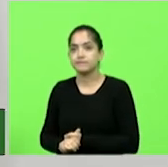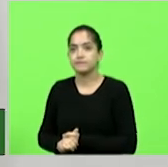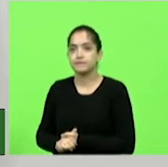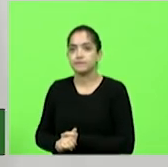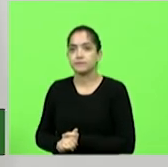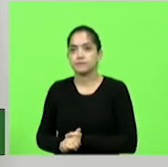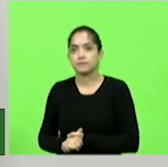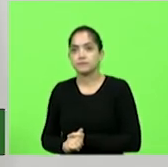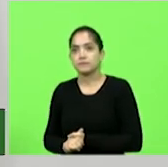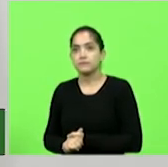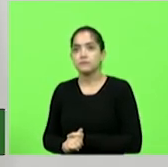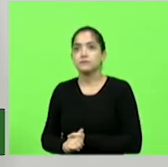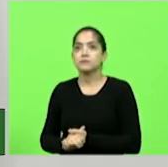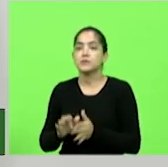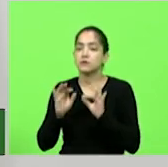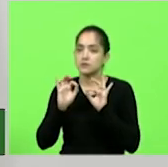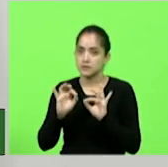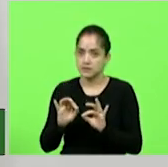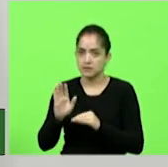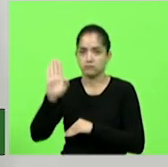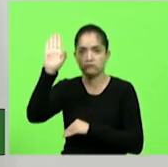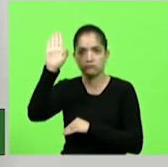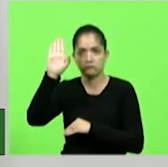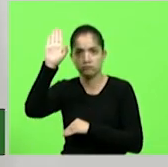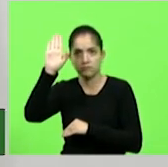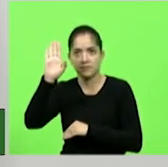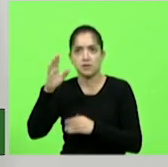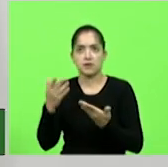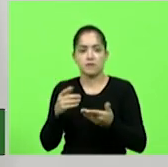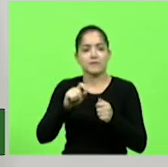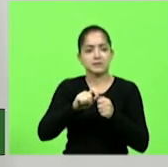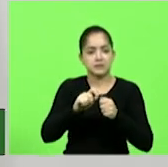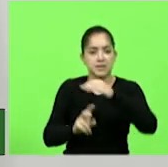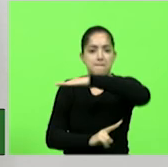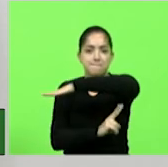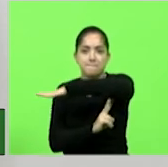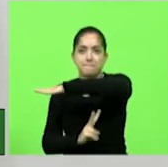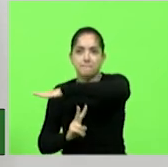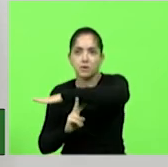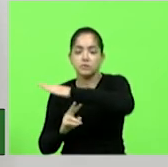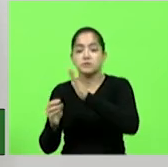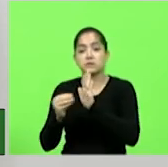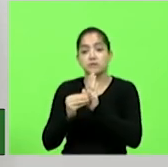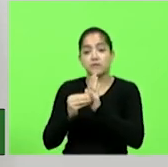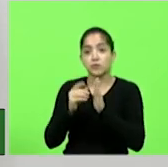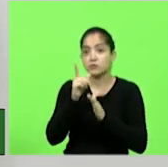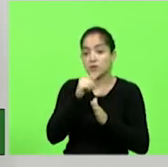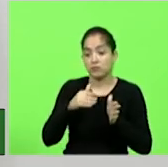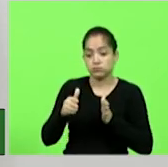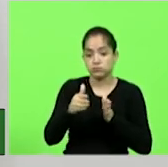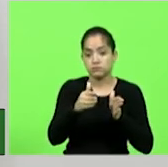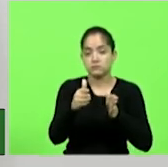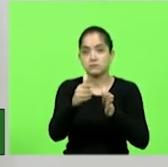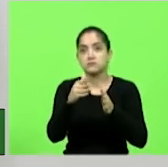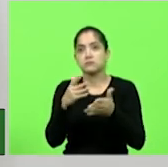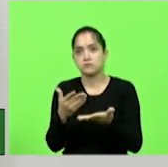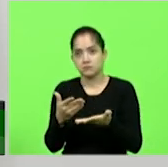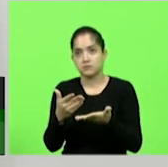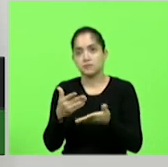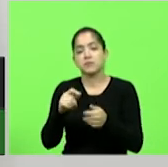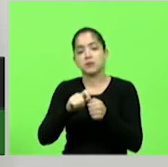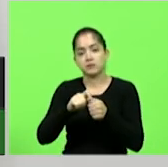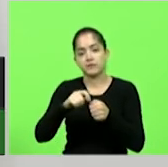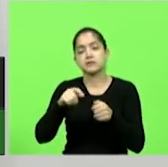Com certeza vai ter algum candidato que vai mandar não só fazer a ponte, mas também, se faltar o rio, deputado Nazareno, manda fazer